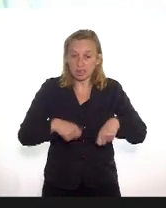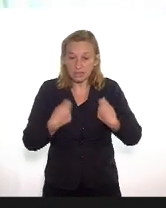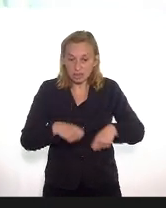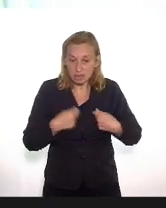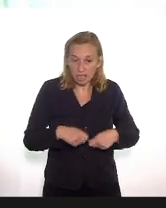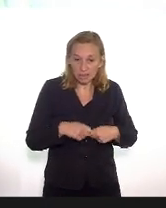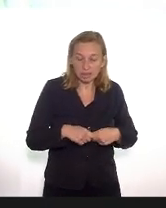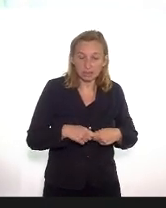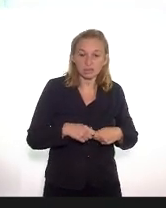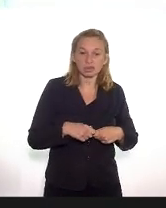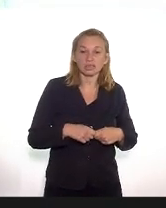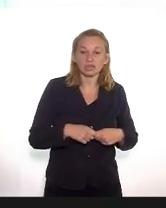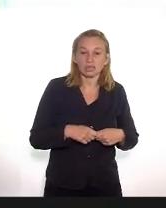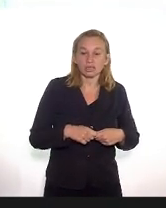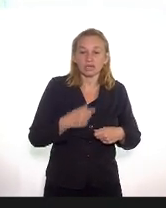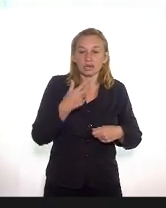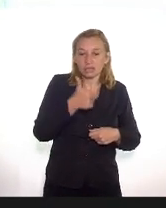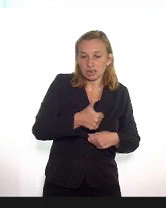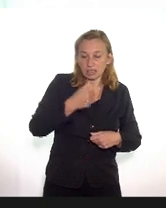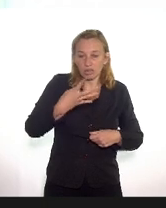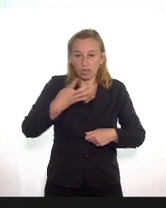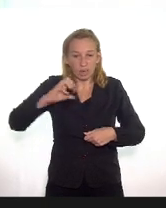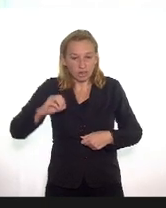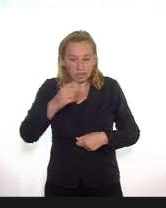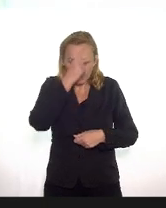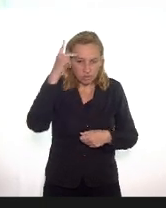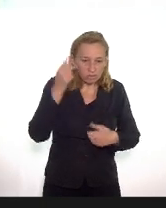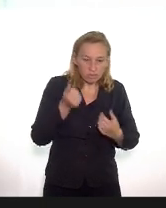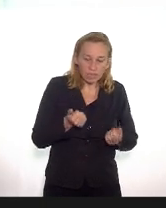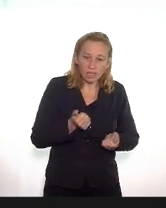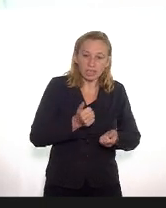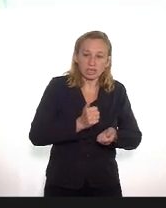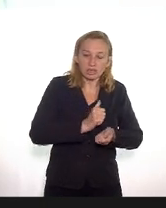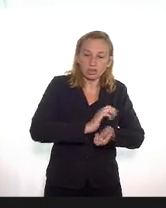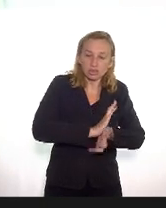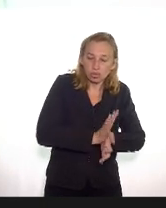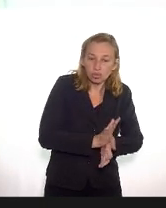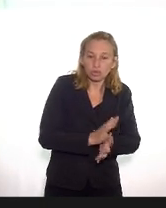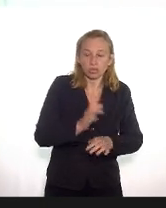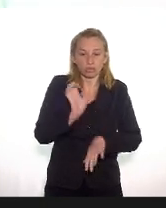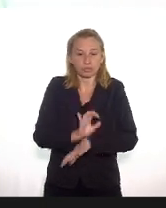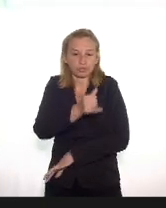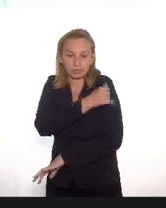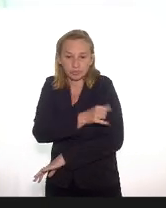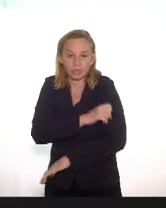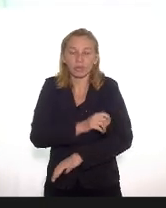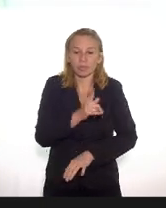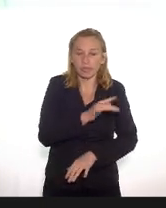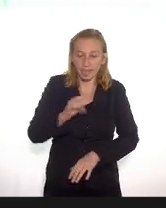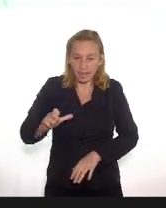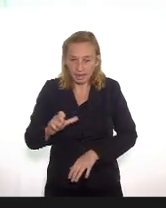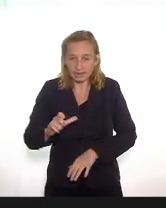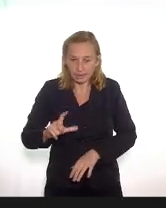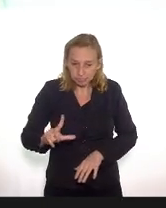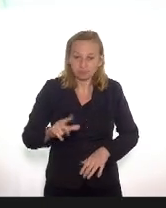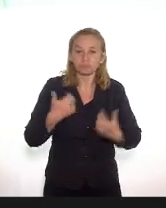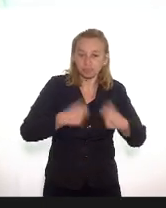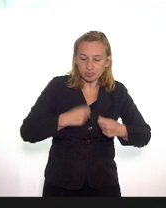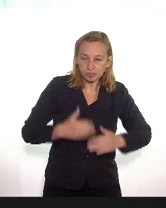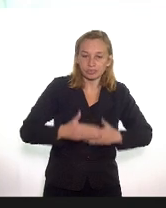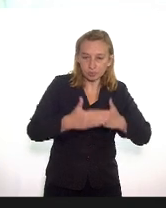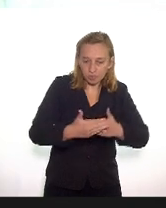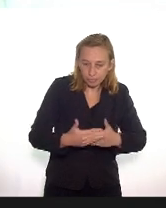progressão e da promoção, 140 pessoas não vão quebrar o Estado do Rio de Janeiro, o PL 3.501 precisa avançar para termos critérios